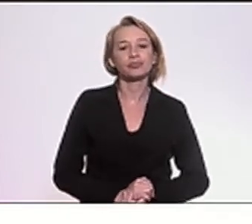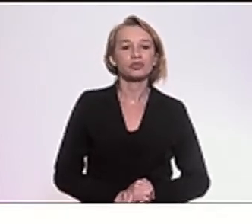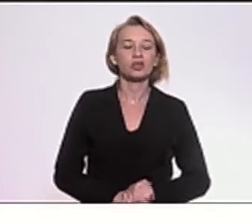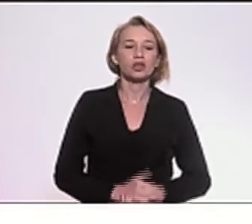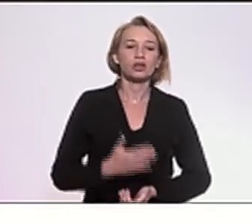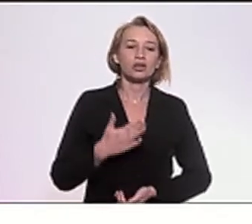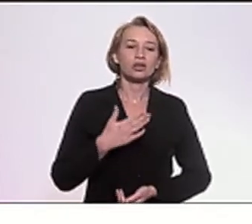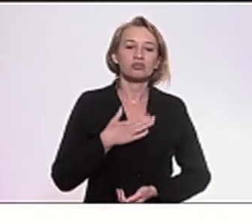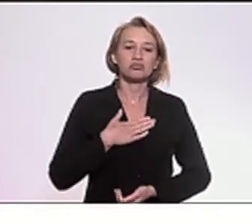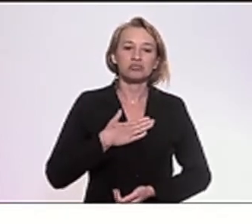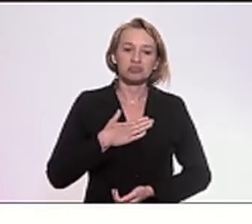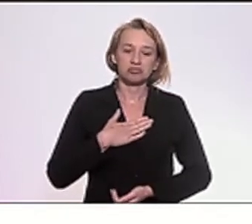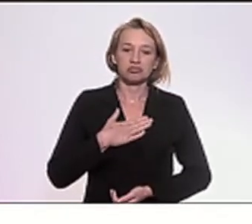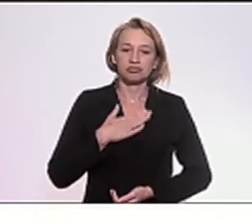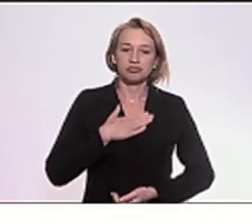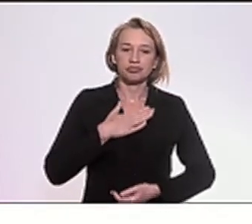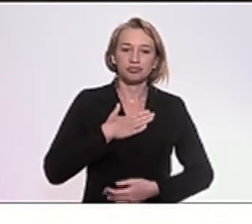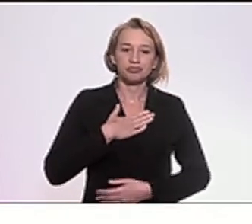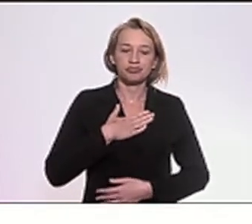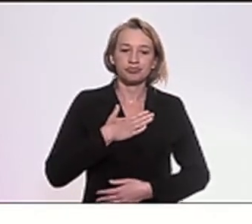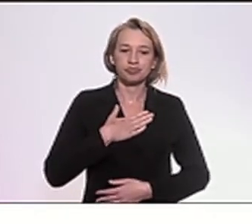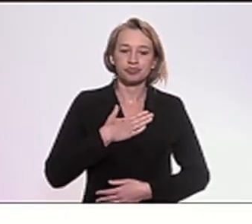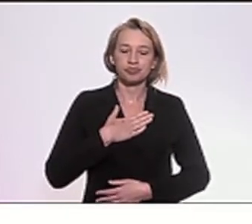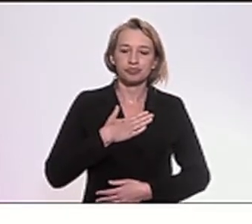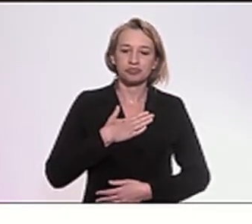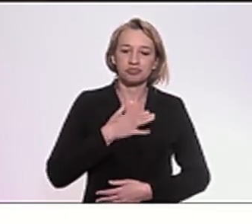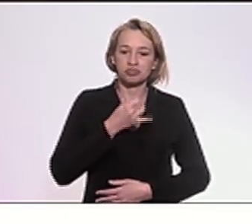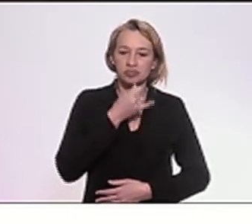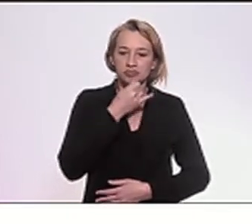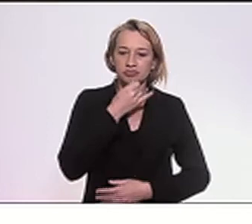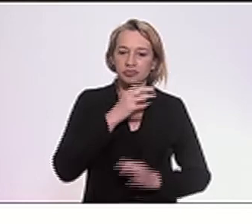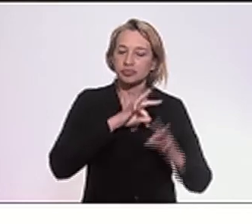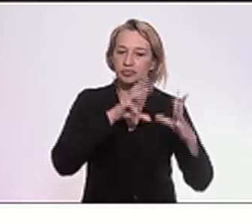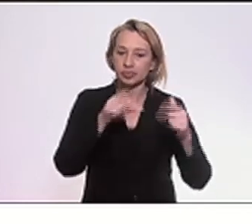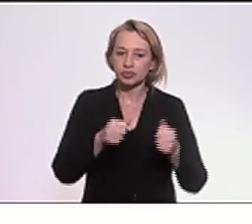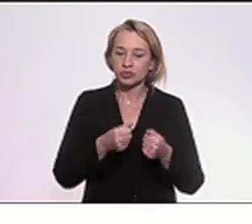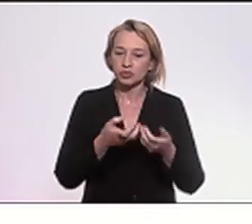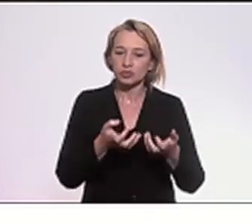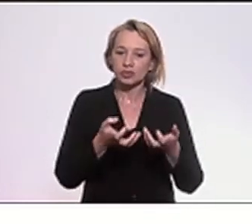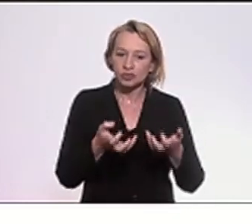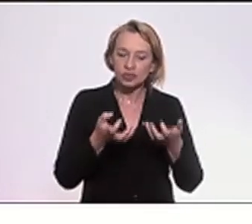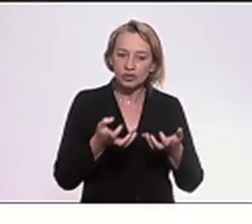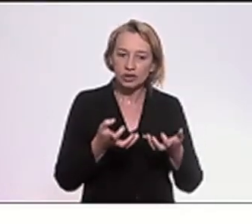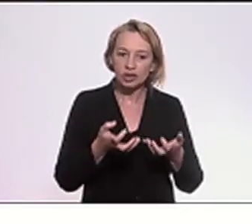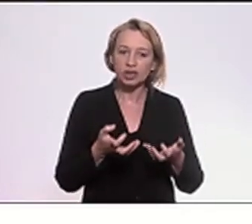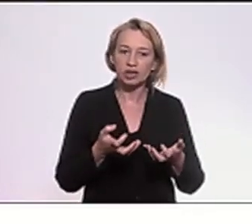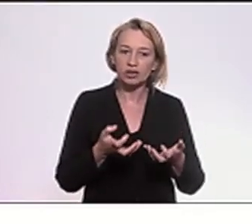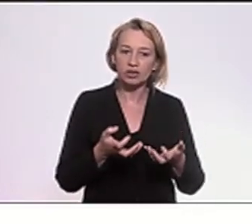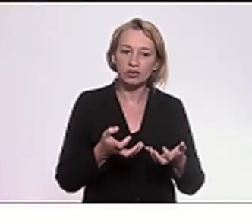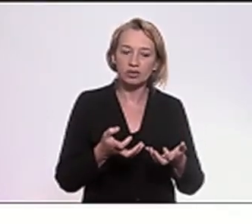meu repúdio a todos aqueles que tentam empurrar também de goela abaixo, que tentam nos convencer